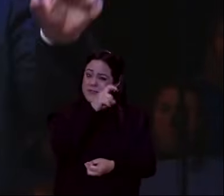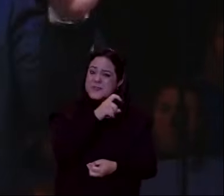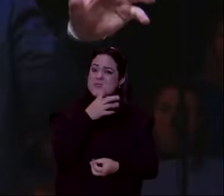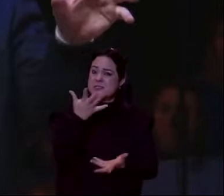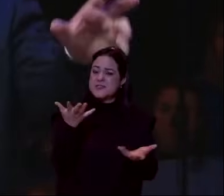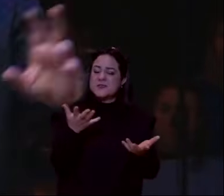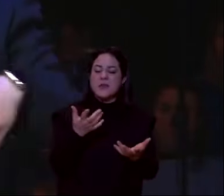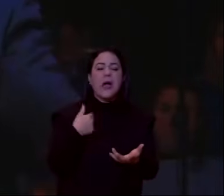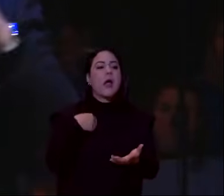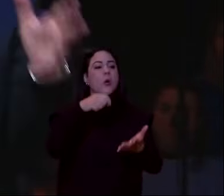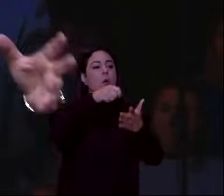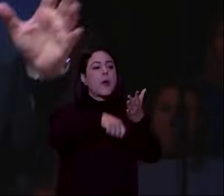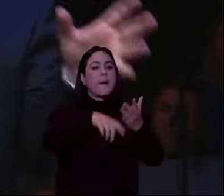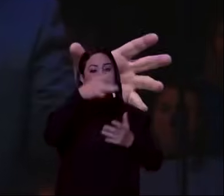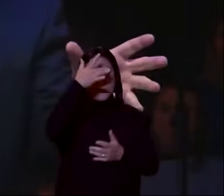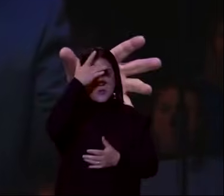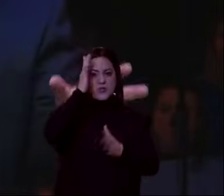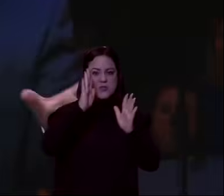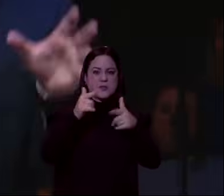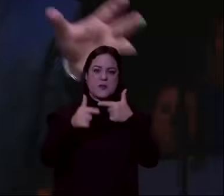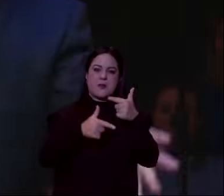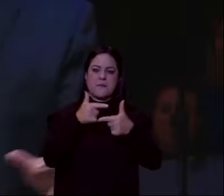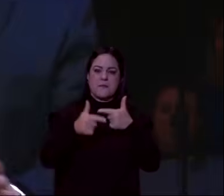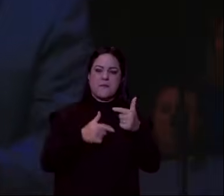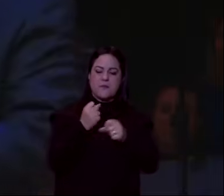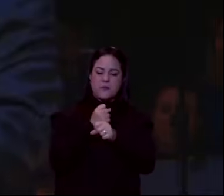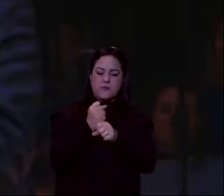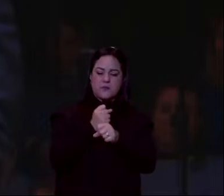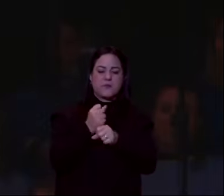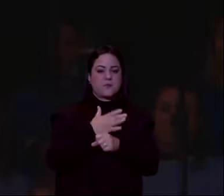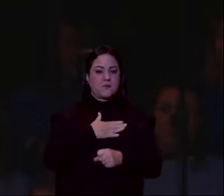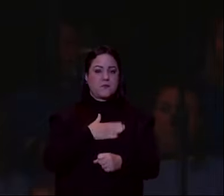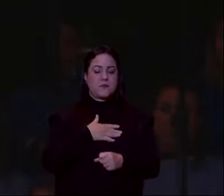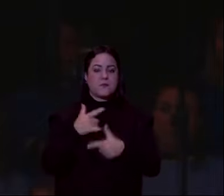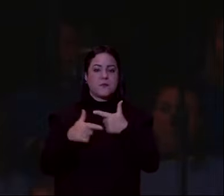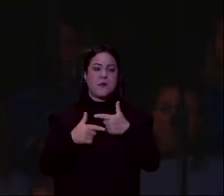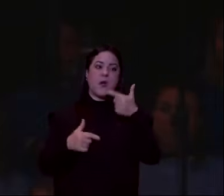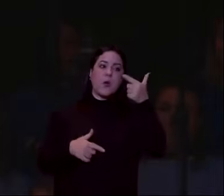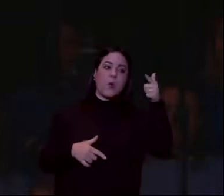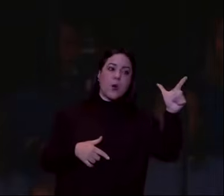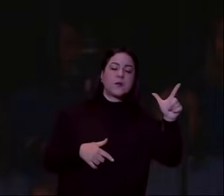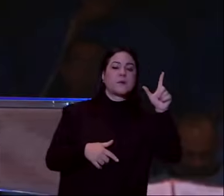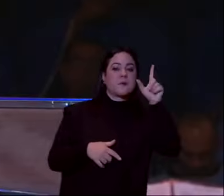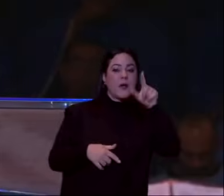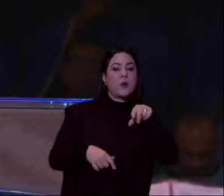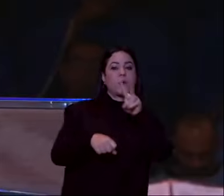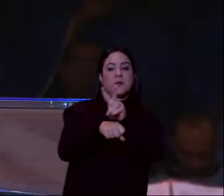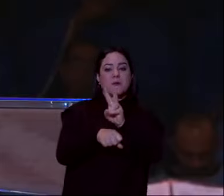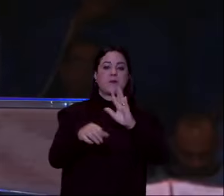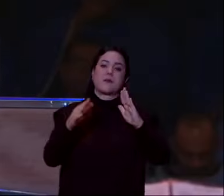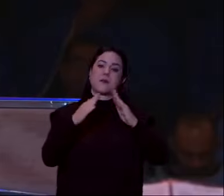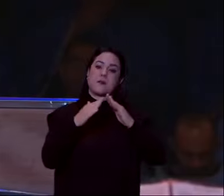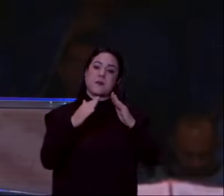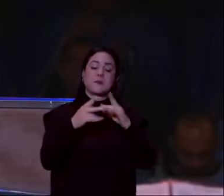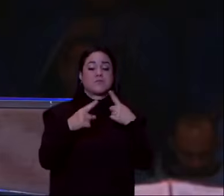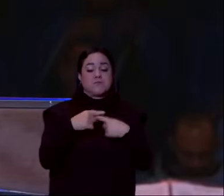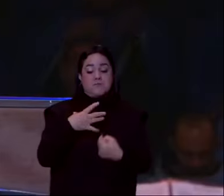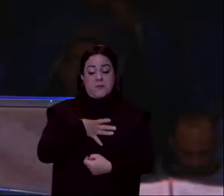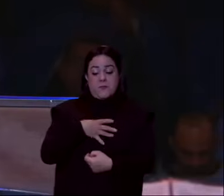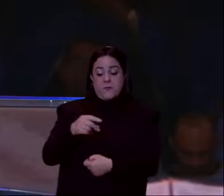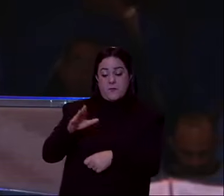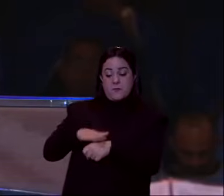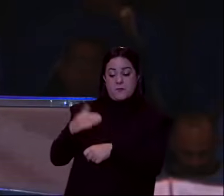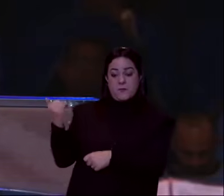então decidi contratar uma pessoa que já trabalha muitos anos comigo para ser babá, e vou contratar uma outra pessoa para cuidar da minha casa, porque o meu filho é